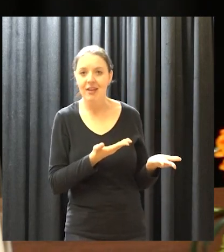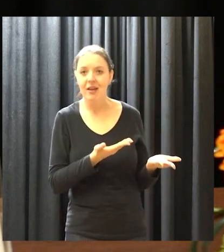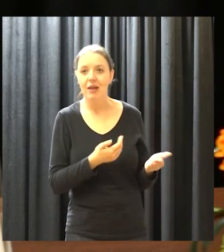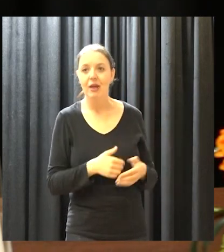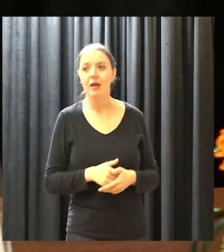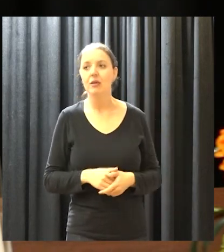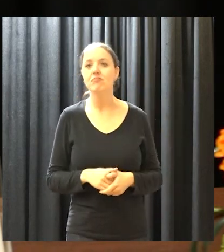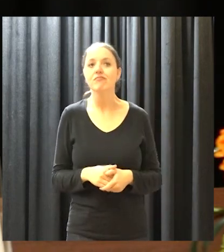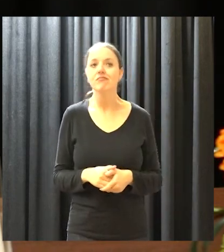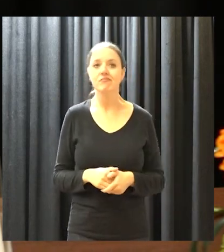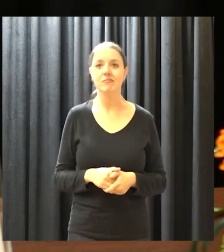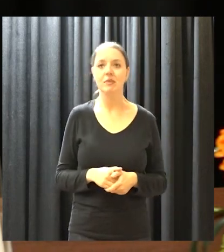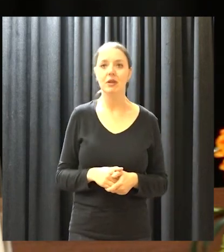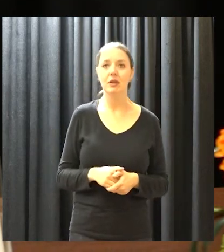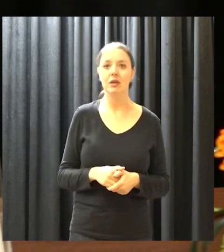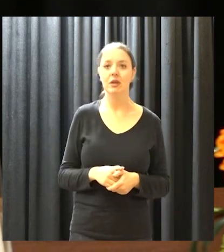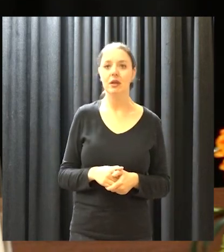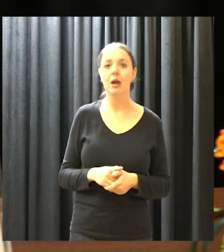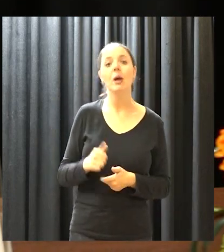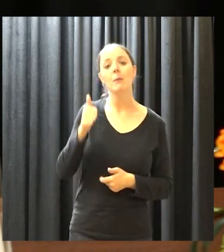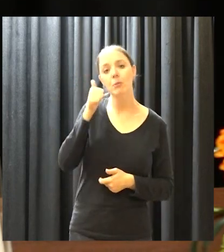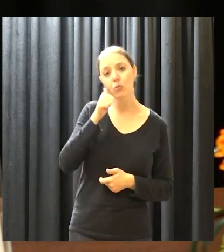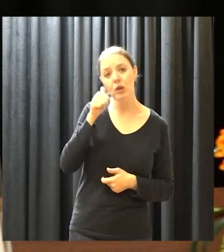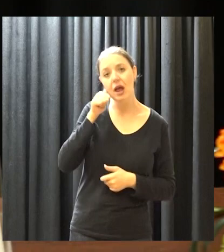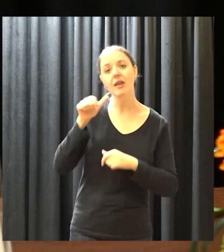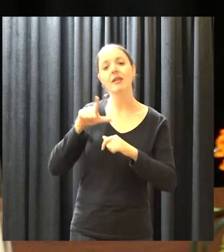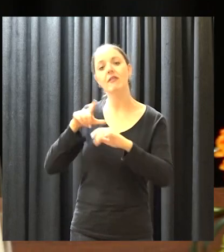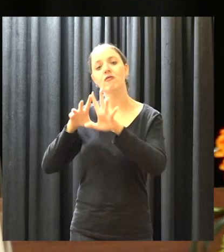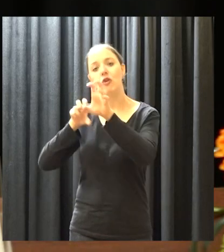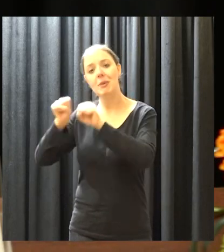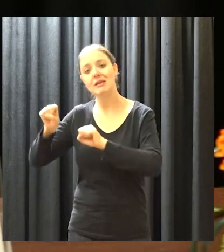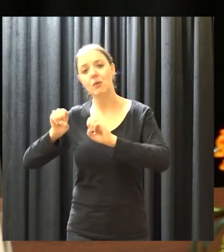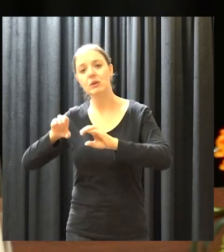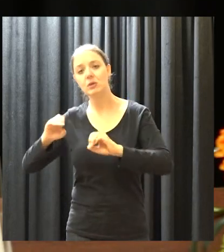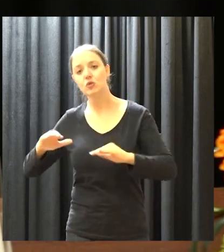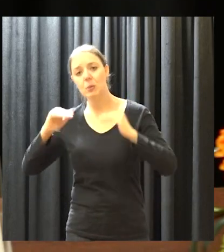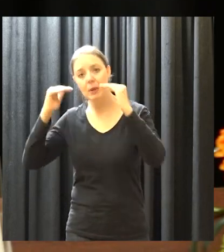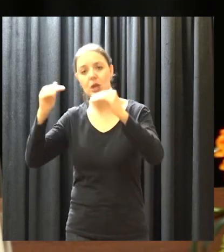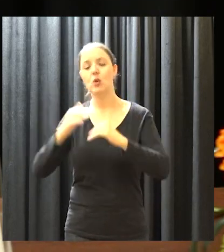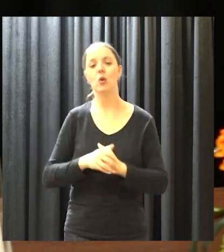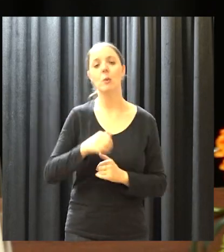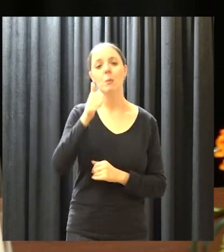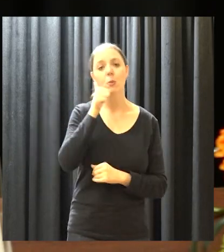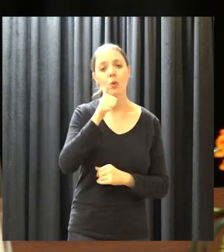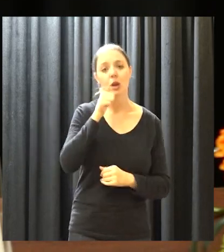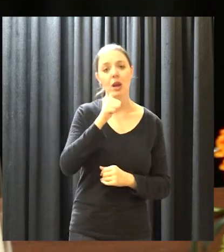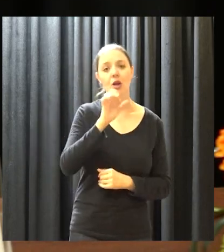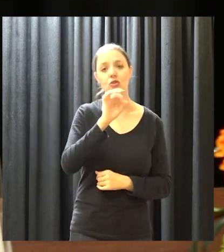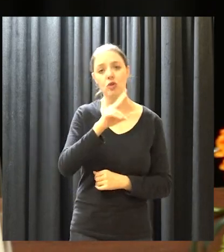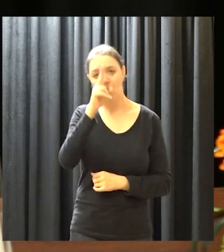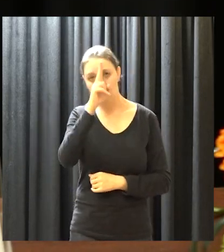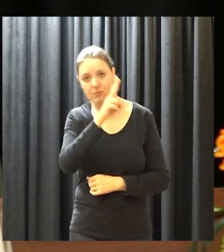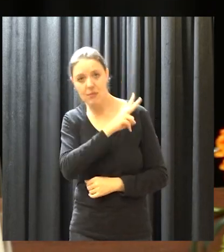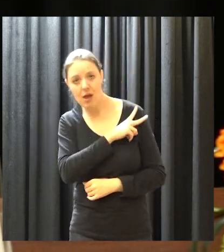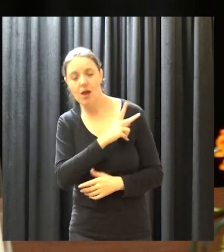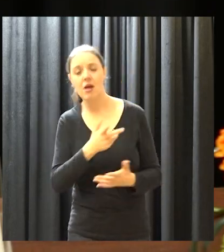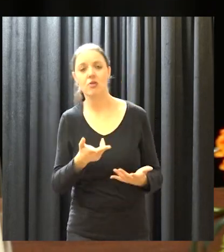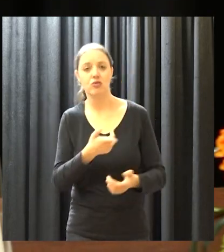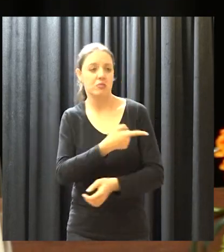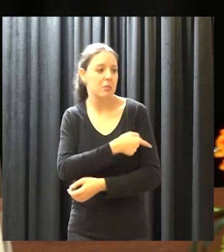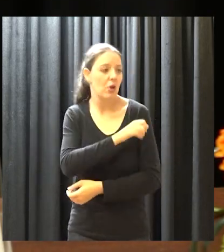mulheres com nível superior, mulheres com educação fundamental. Então, há uma diversidade muito grande,